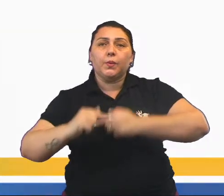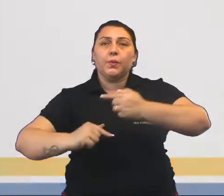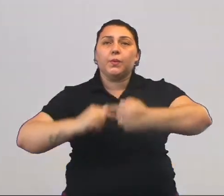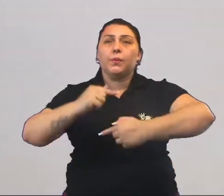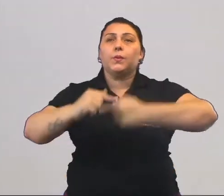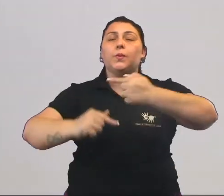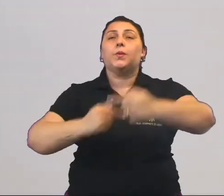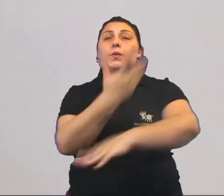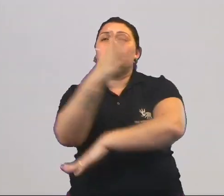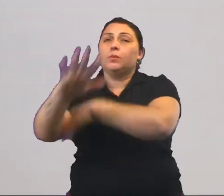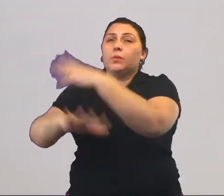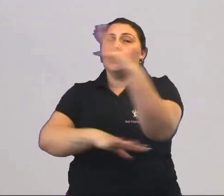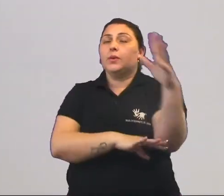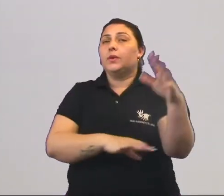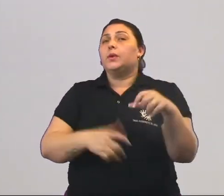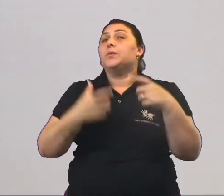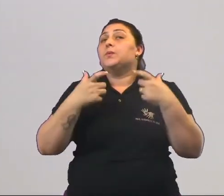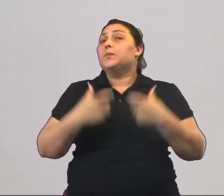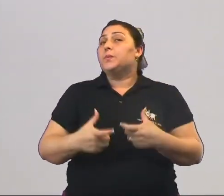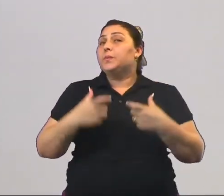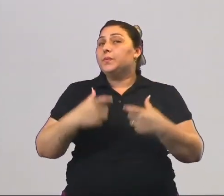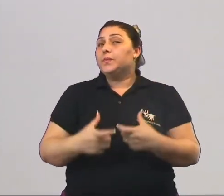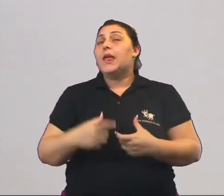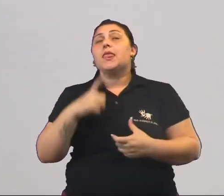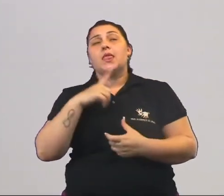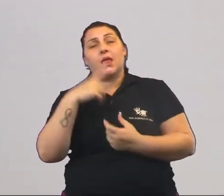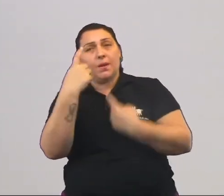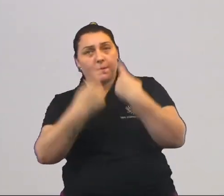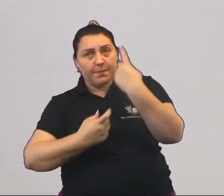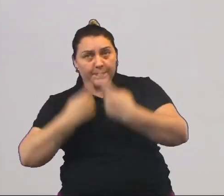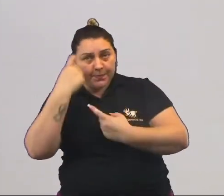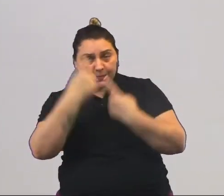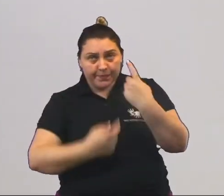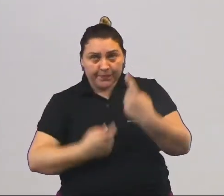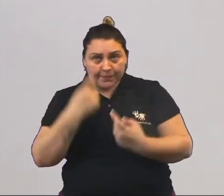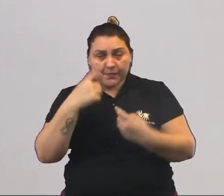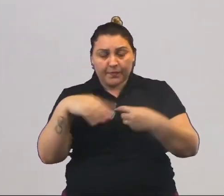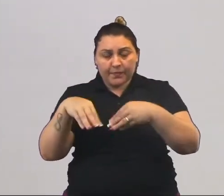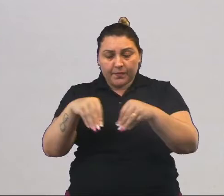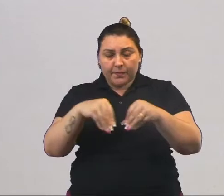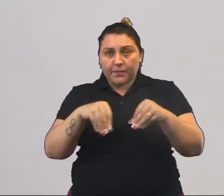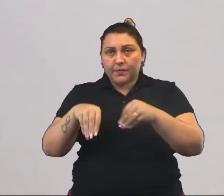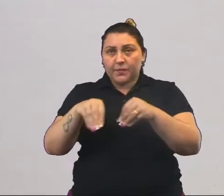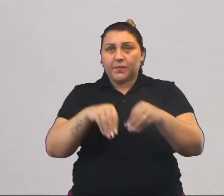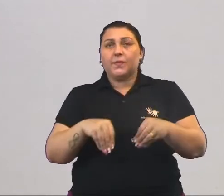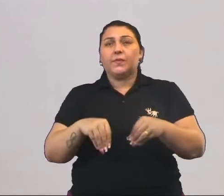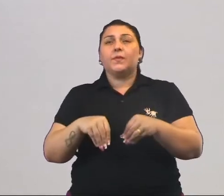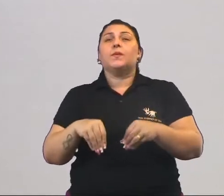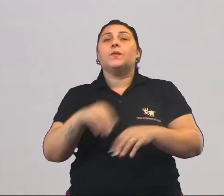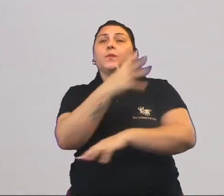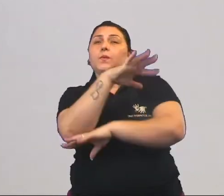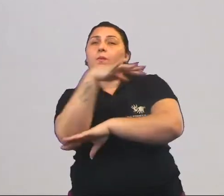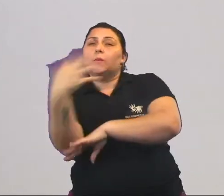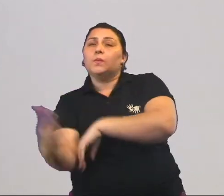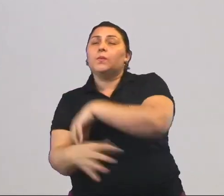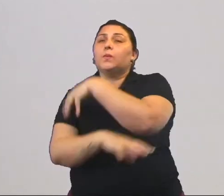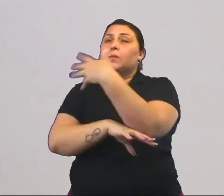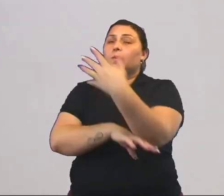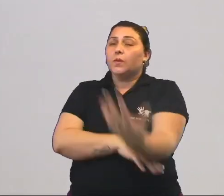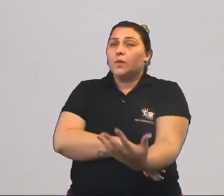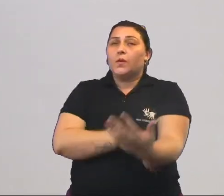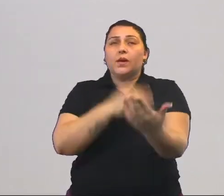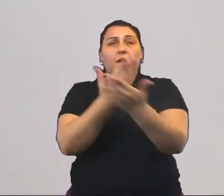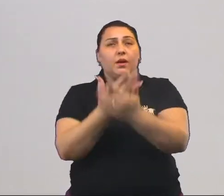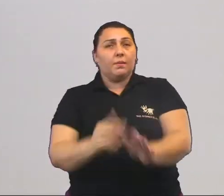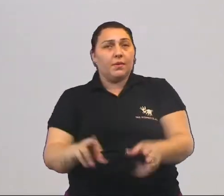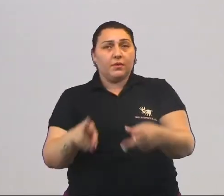extraindo essa matéria-prima do meio ambiente, há uma preocupação com a erosão do solo, com o desmatamento, com o esgotamento